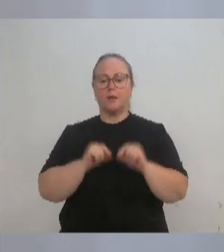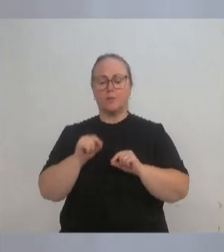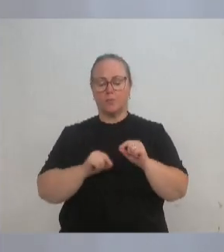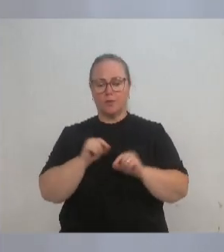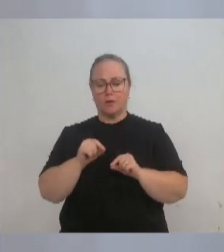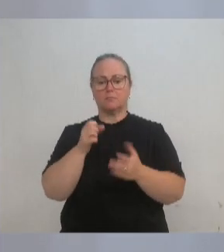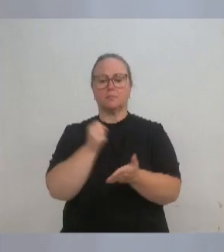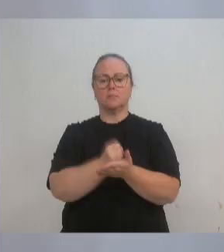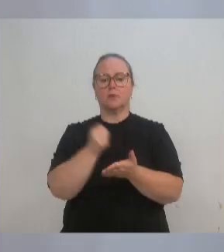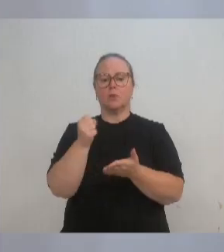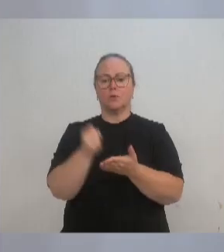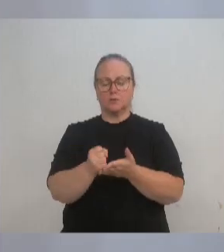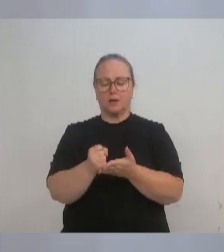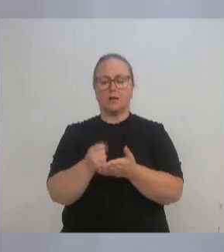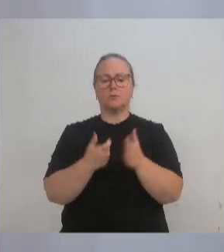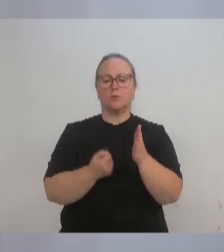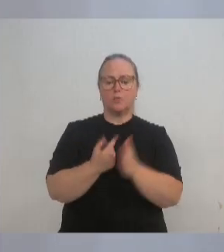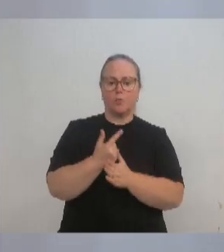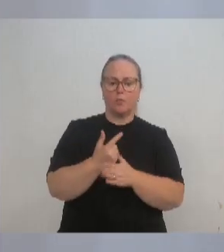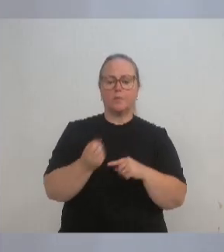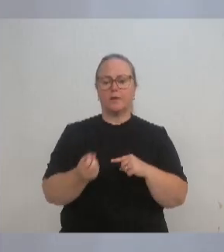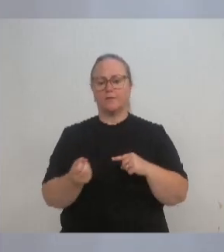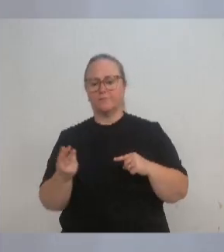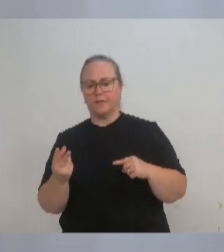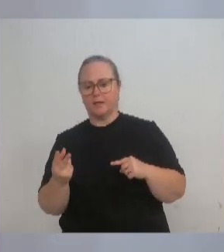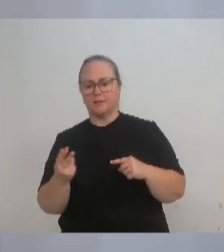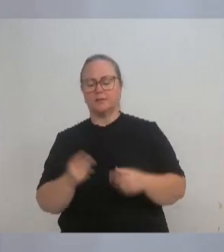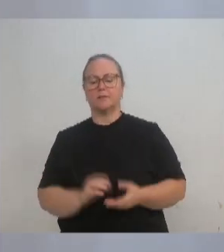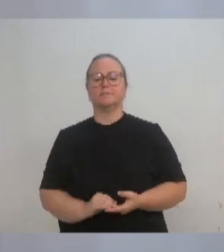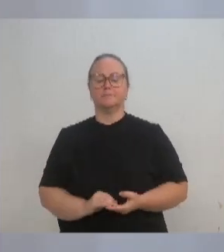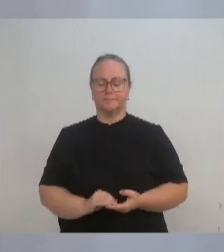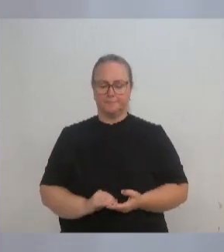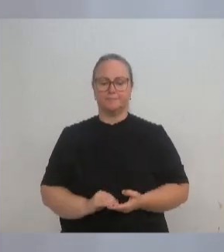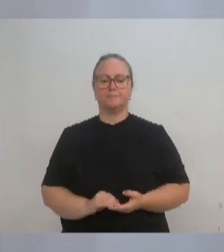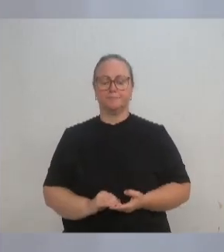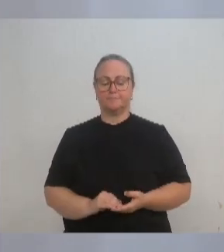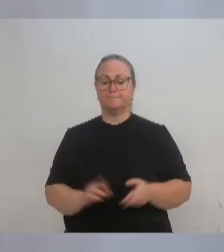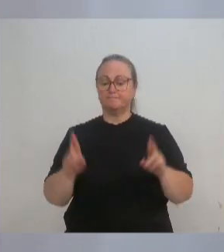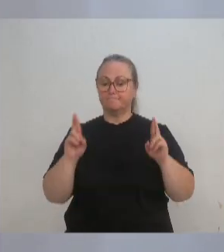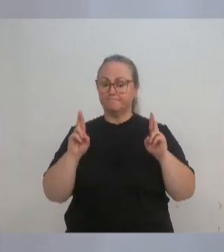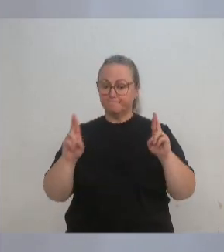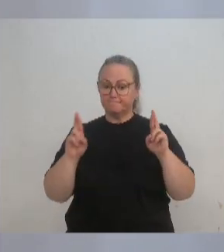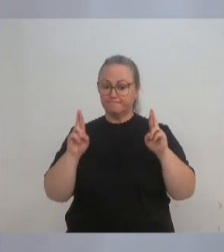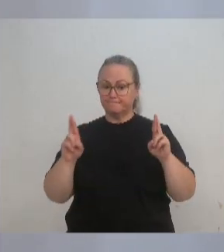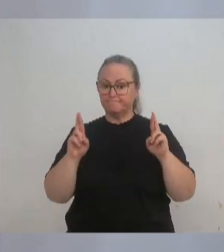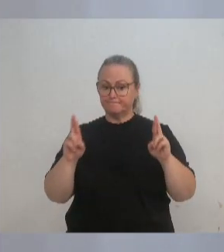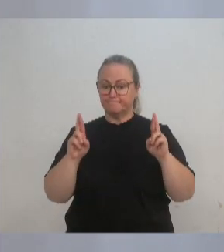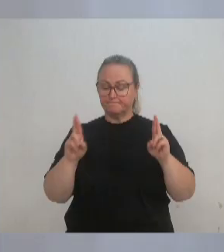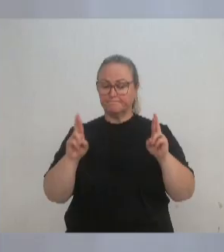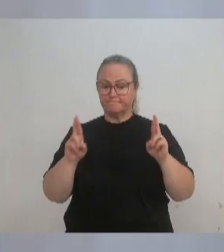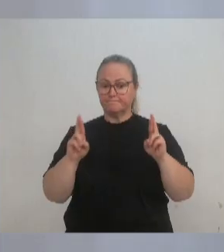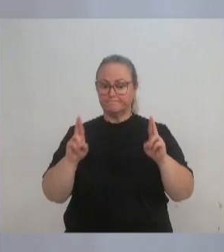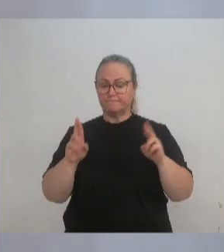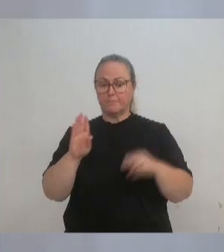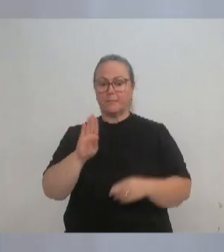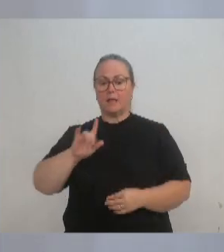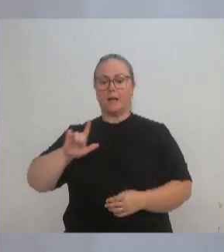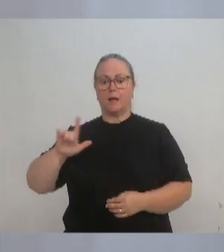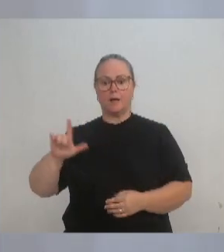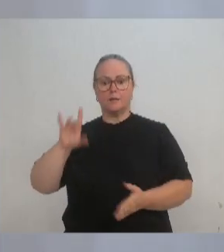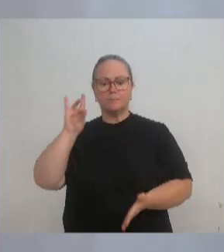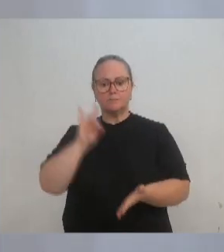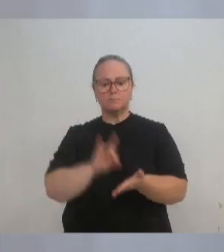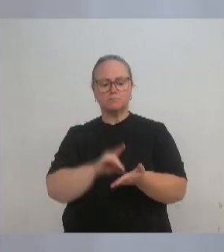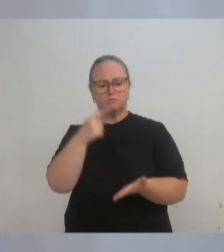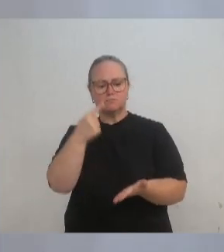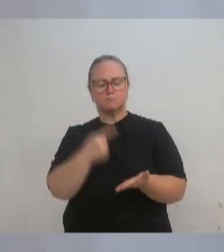do contrato de compra e venda. Eu espero que Blumenau cumpra com